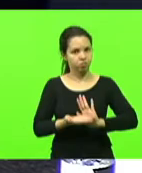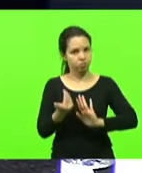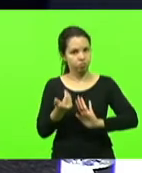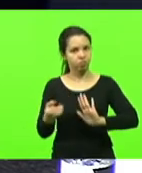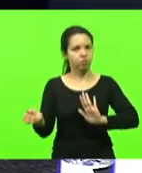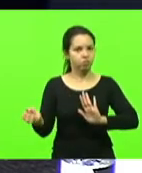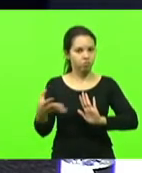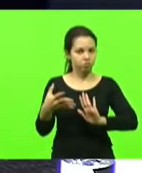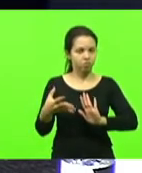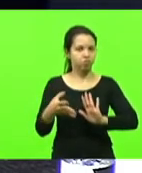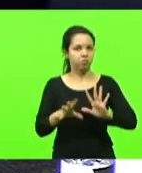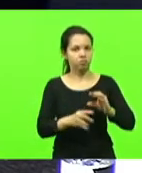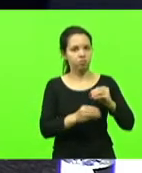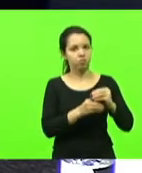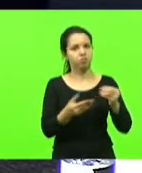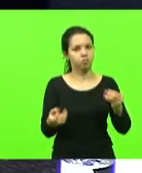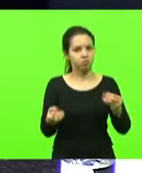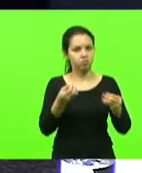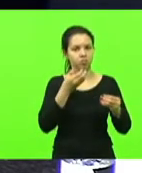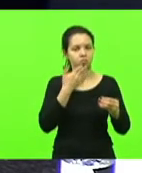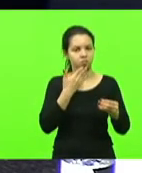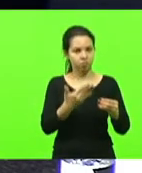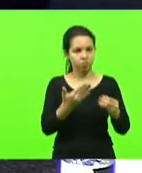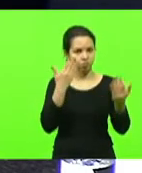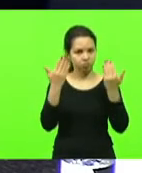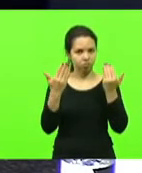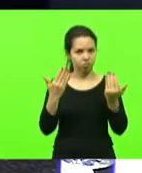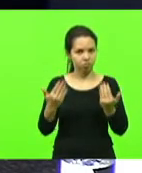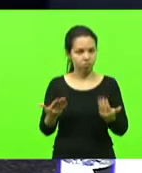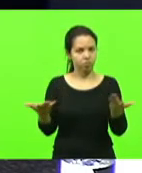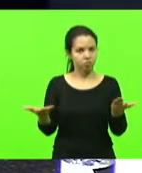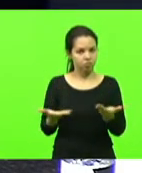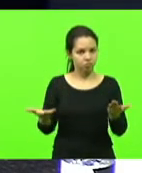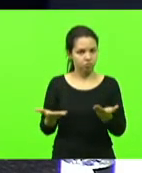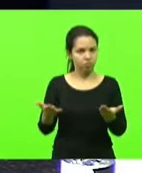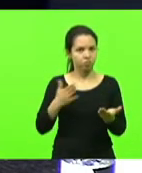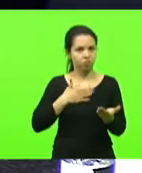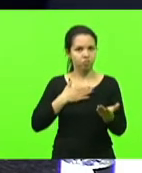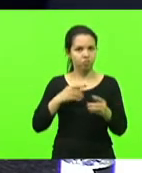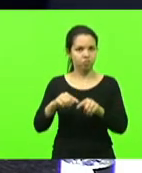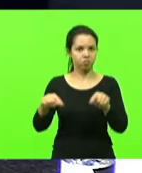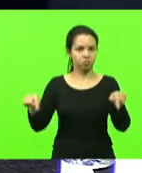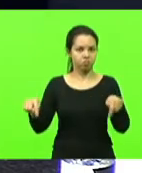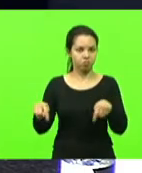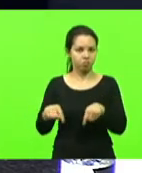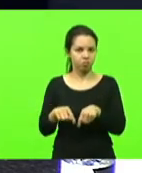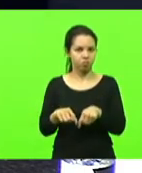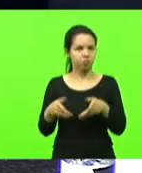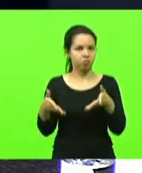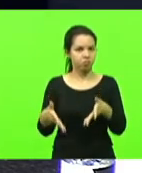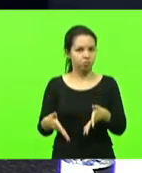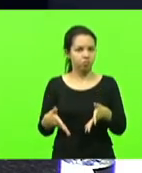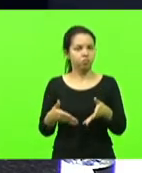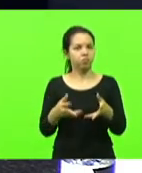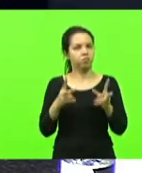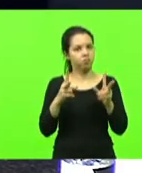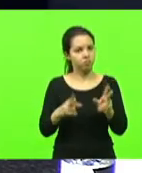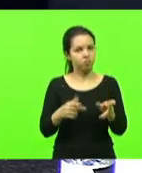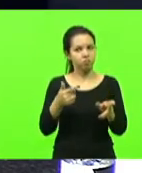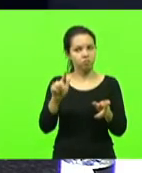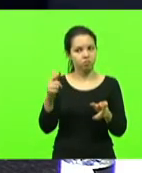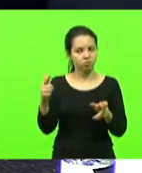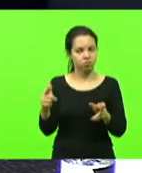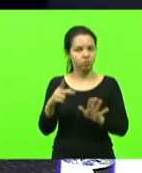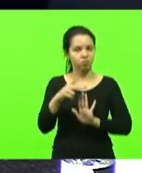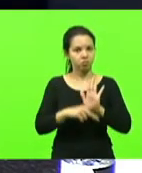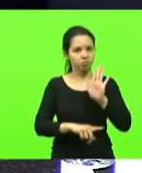diligência, aí veio o pedido de vistas, e agora ele chegou no meu gabinete. E esse é um daqueles tantos projetos de lei